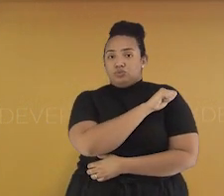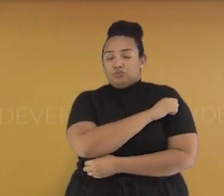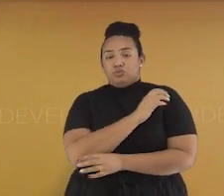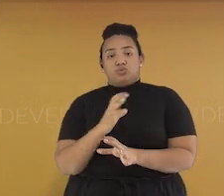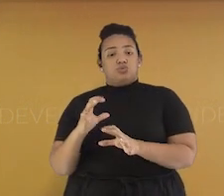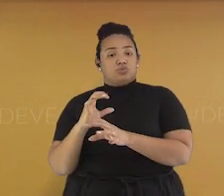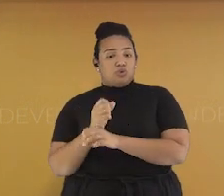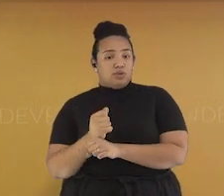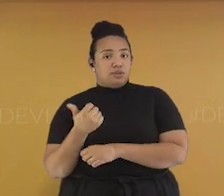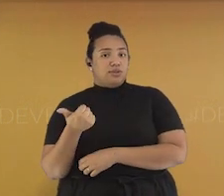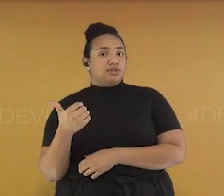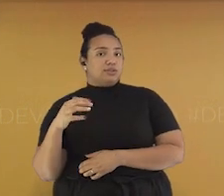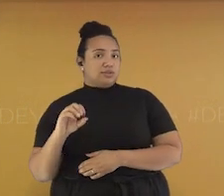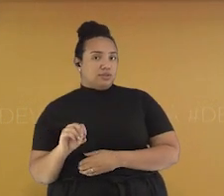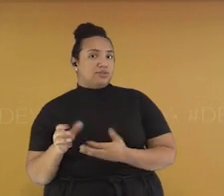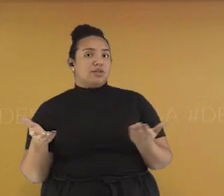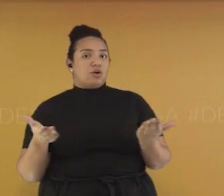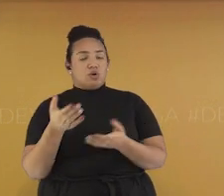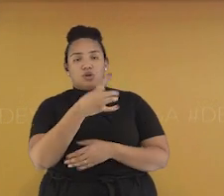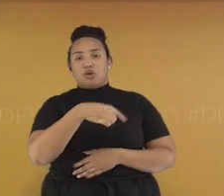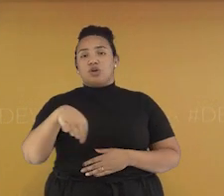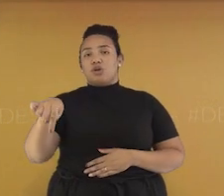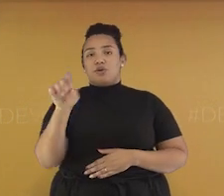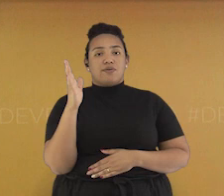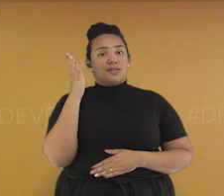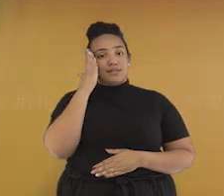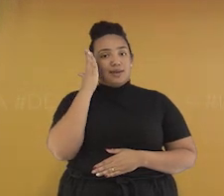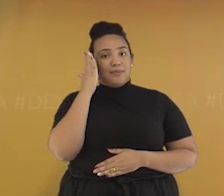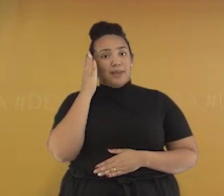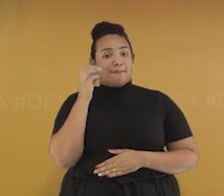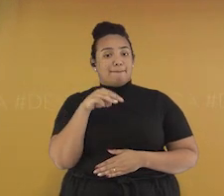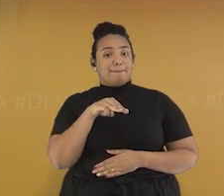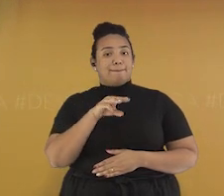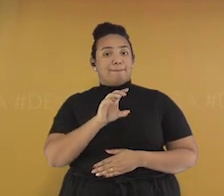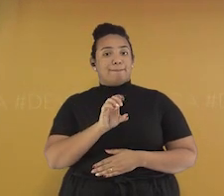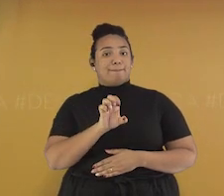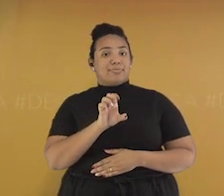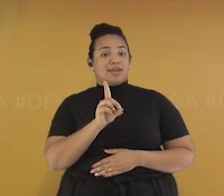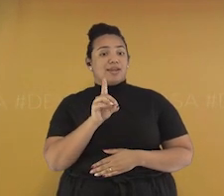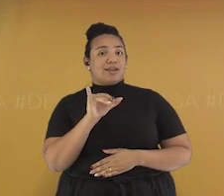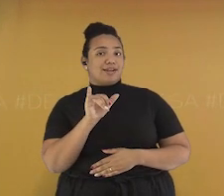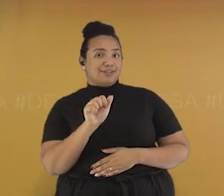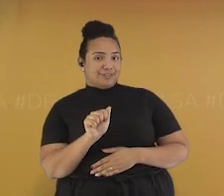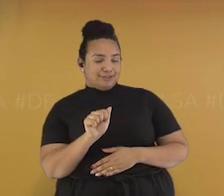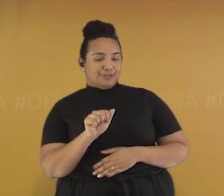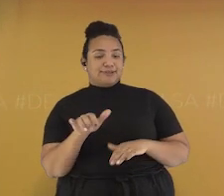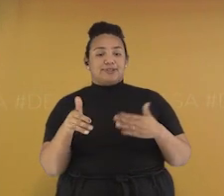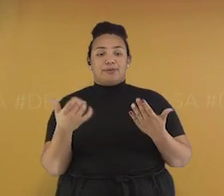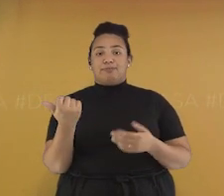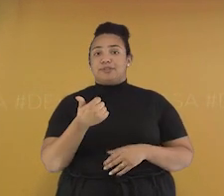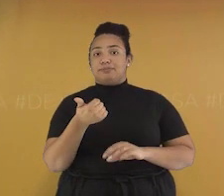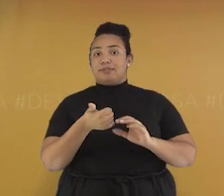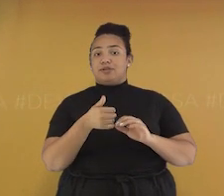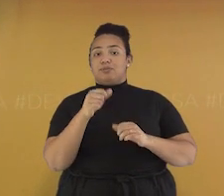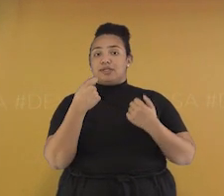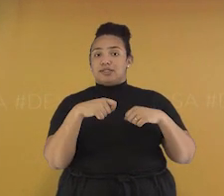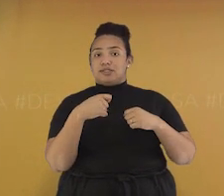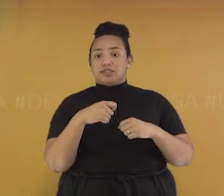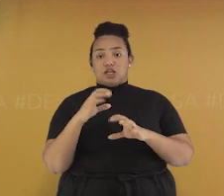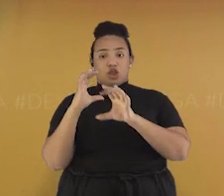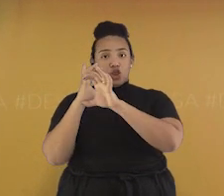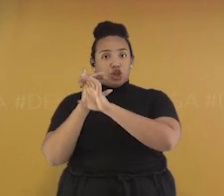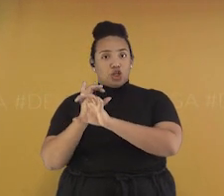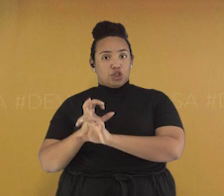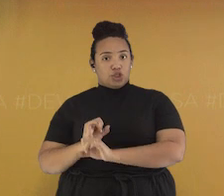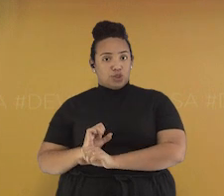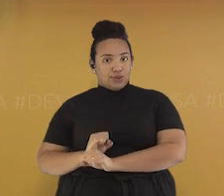Vamos calcular a média de nota desses alunos? Primeiro, temos que somar todas as notas. Como